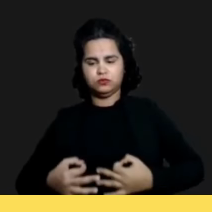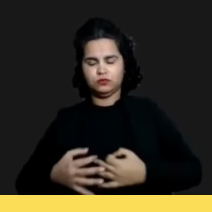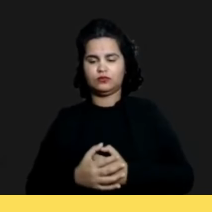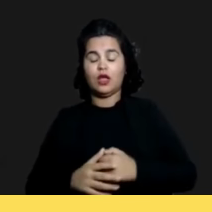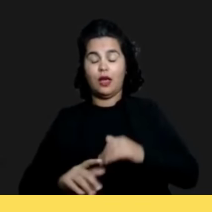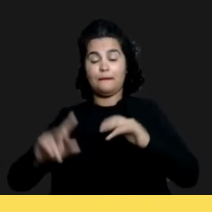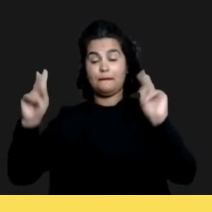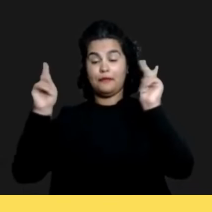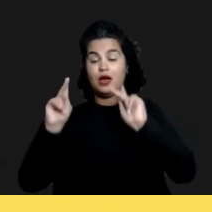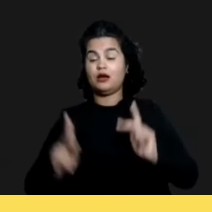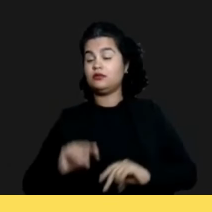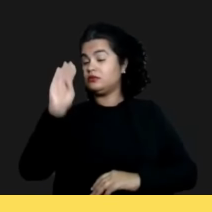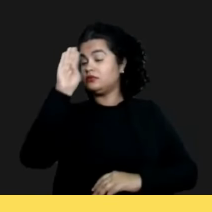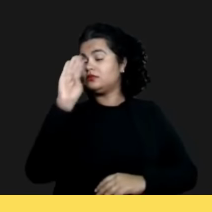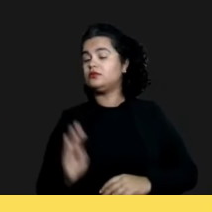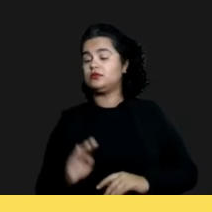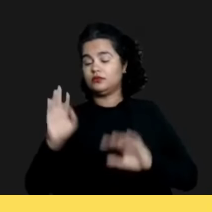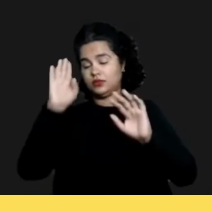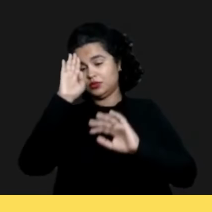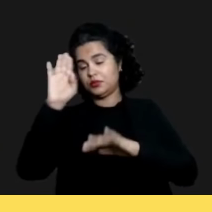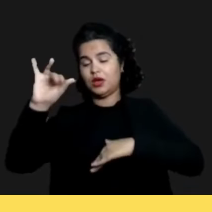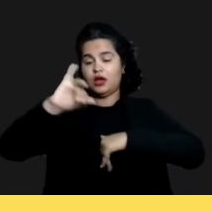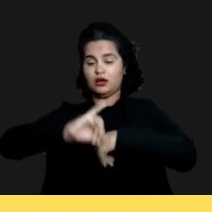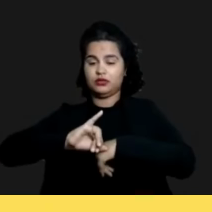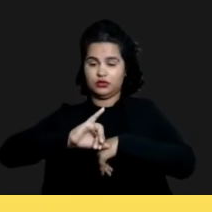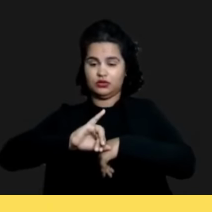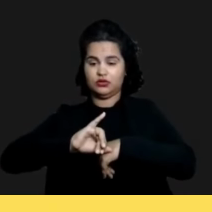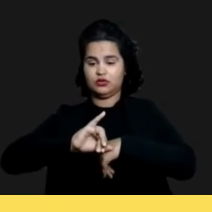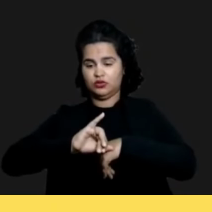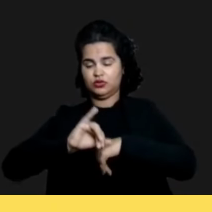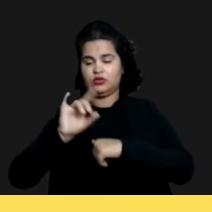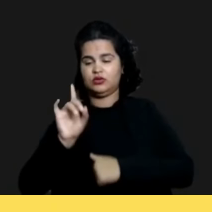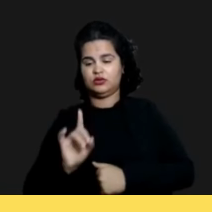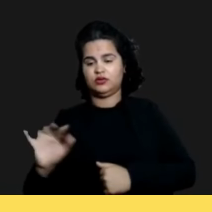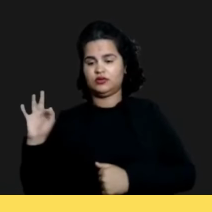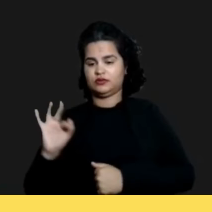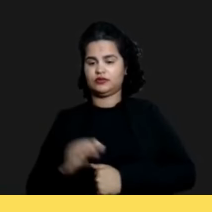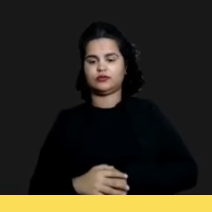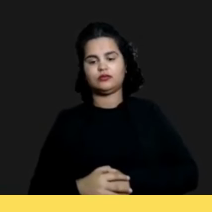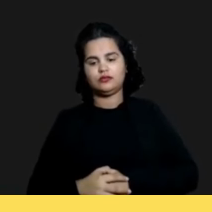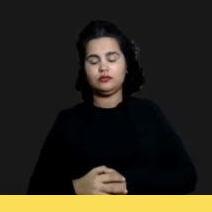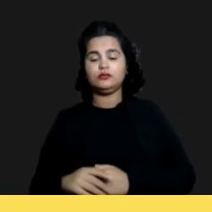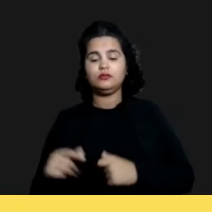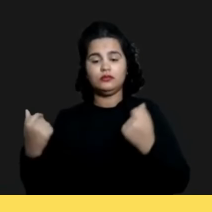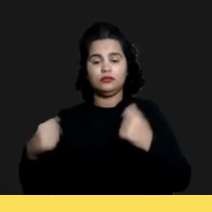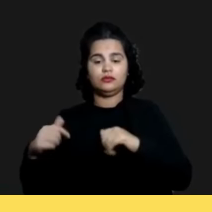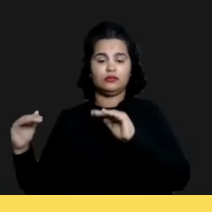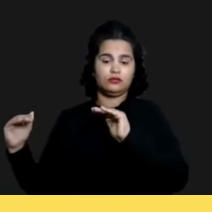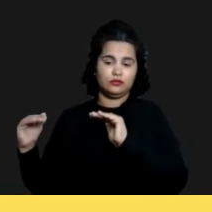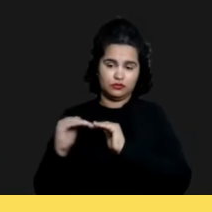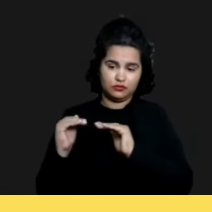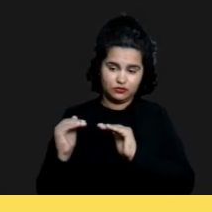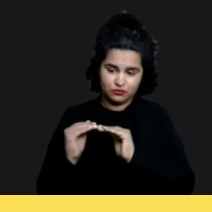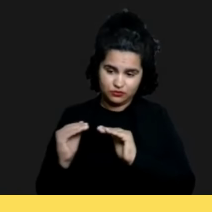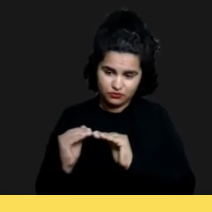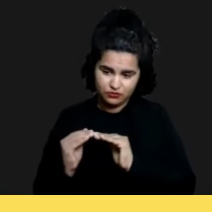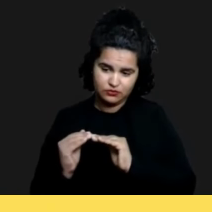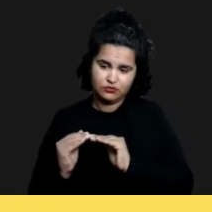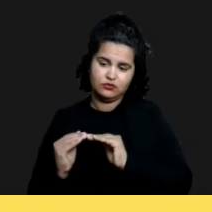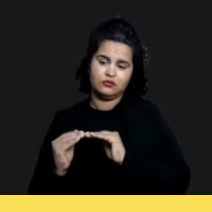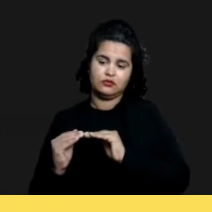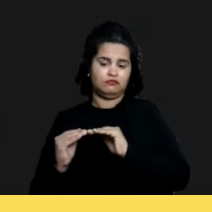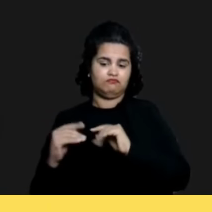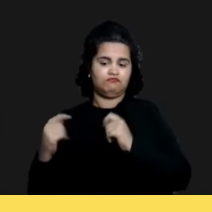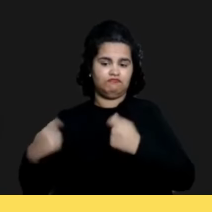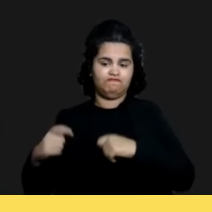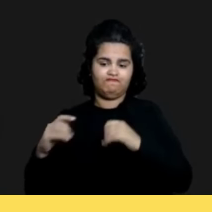nosso país, especialmente na nossa capital federal. Temos que buscar o entendimento, temos que buscar uma